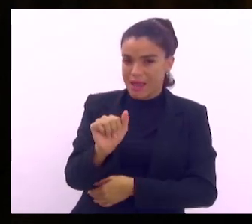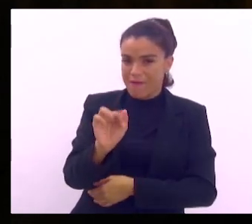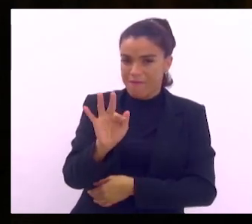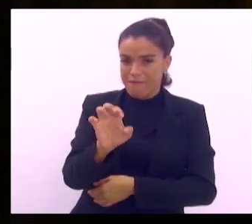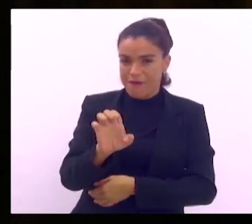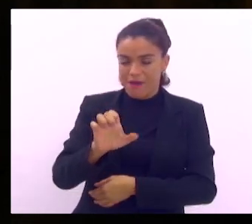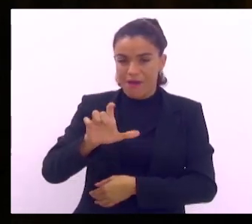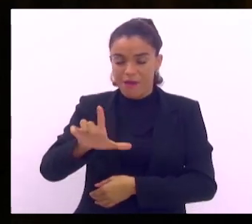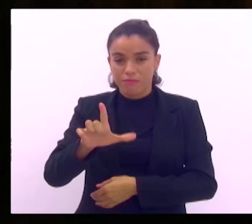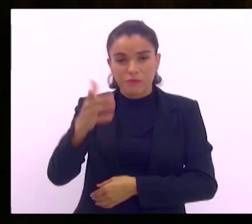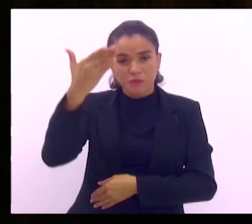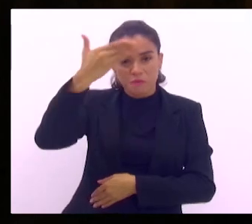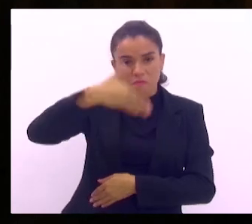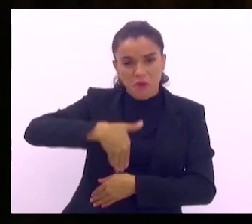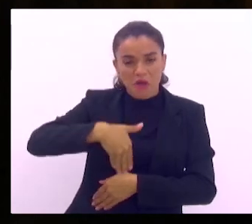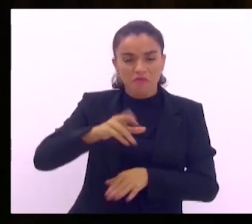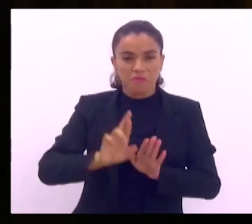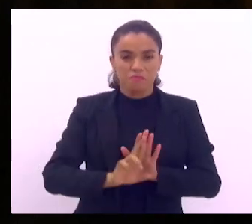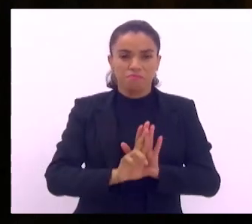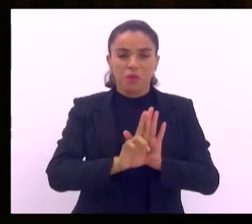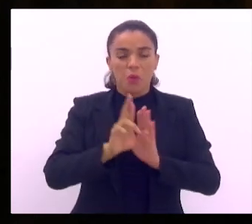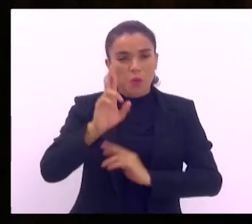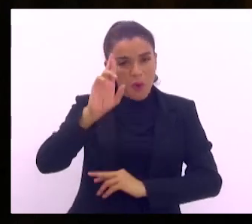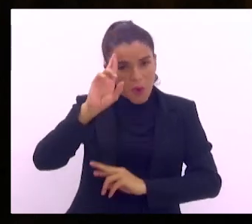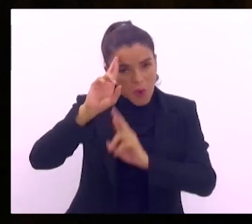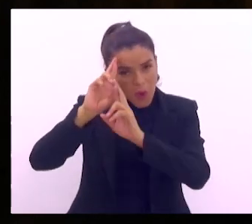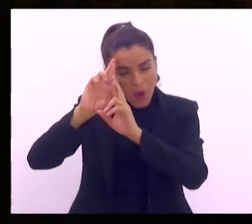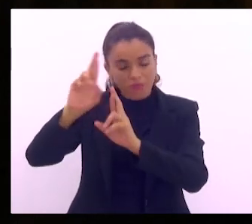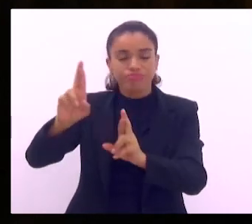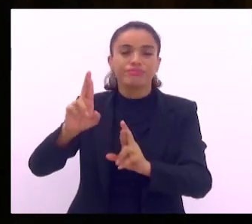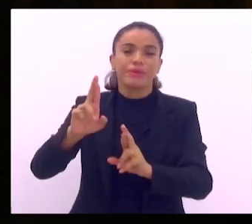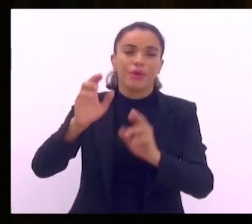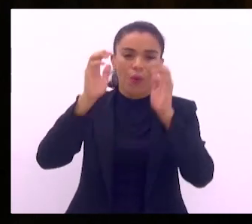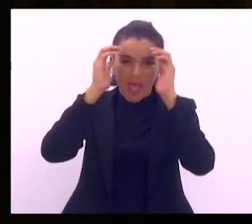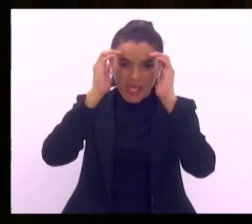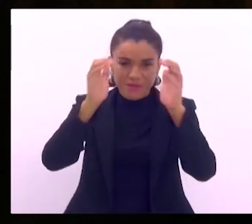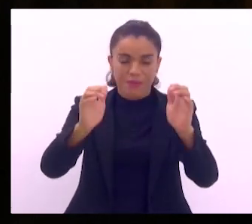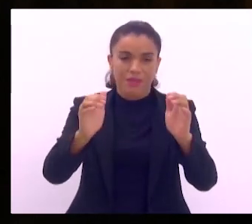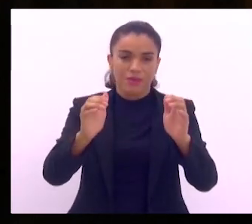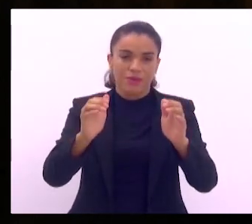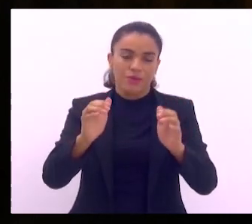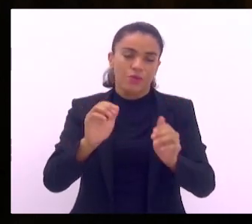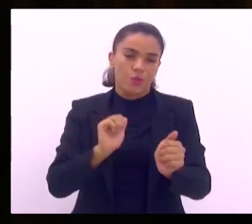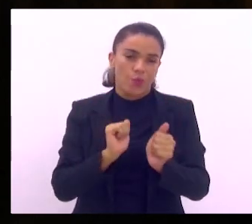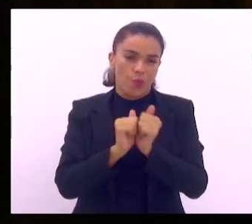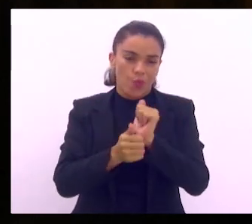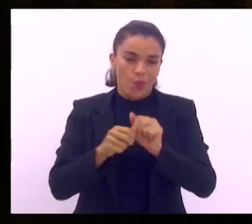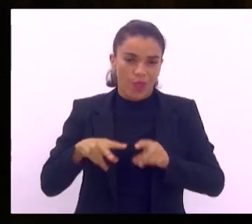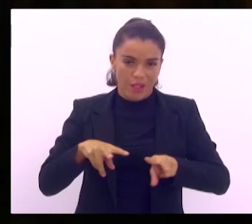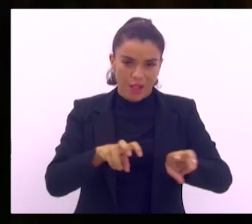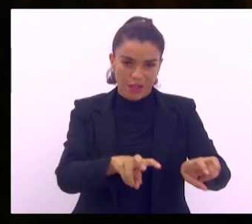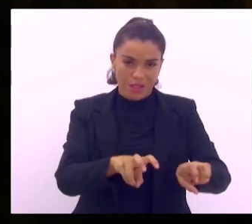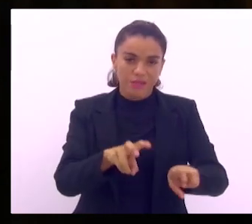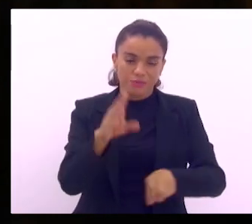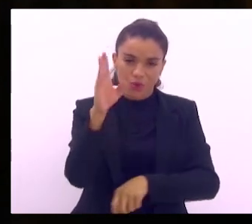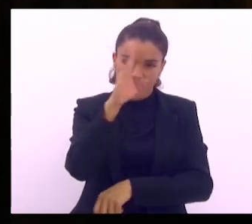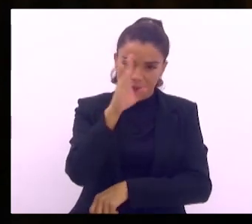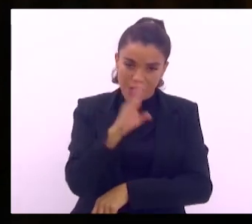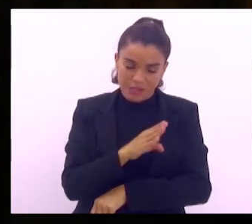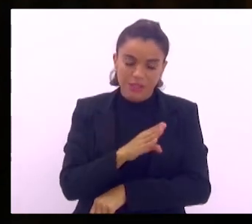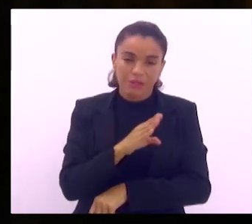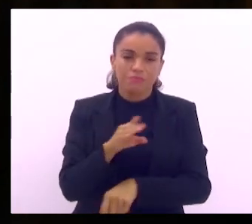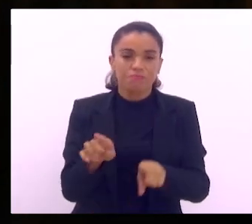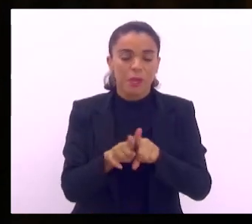já demonstra o respeito com o atletismo carioca, com o atletismo brasileiro, né? Então eu já agradeço imensamente a